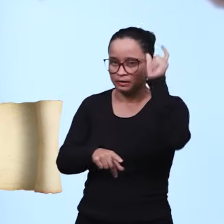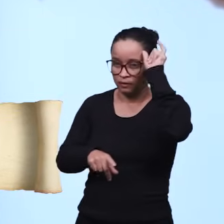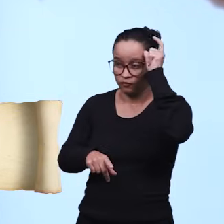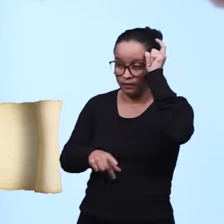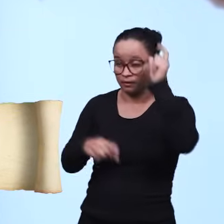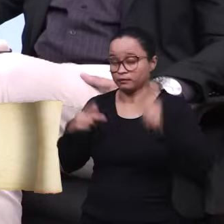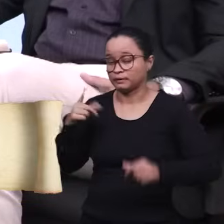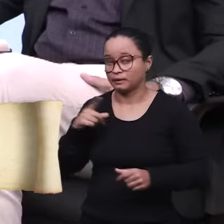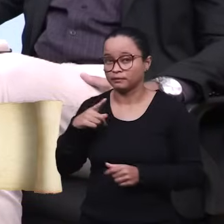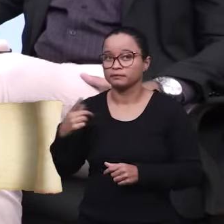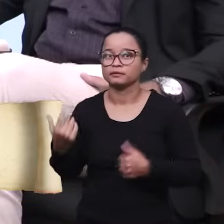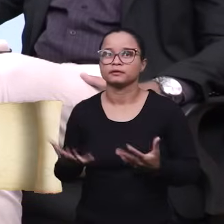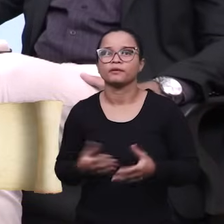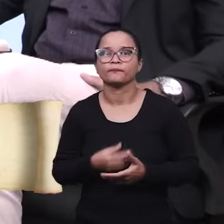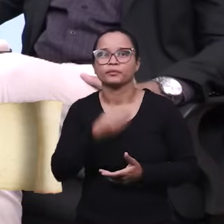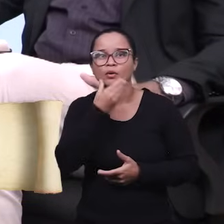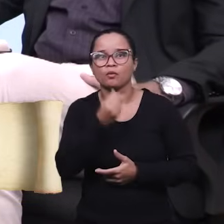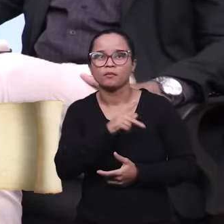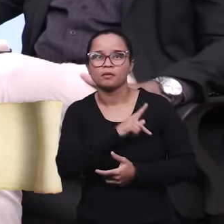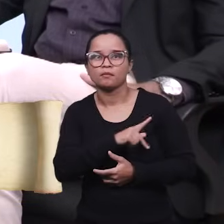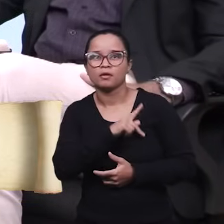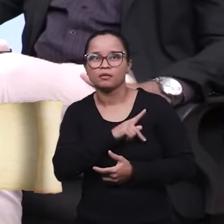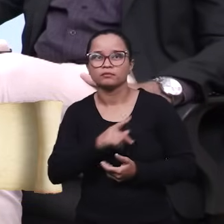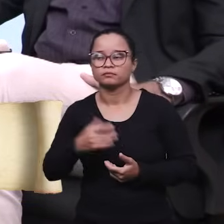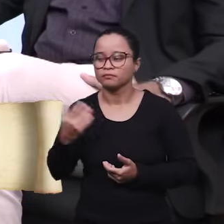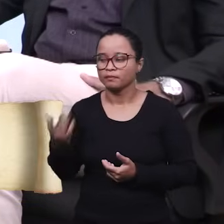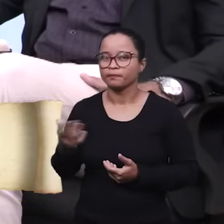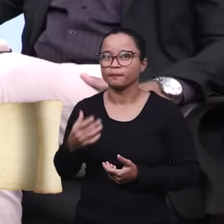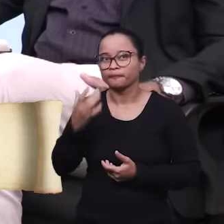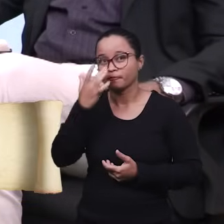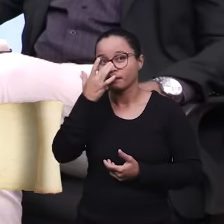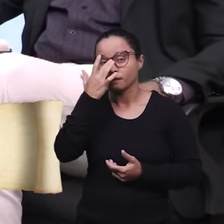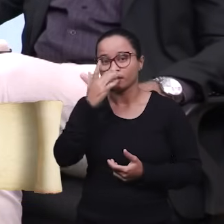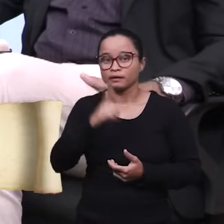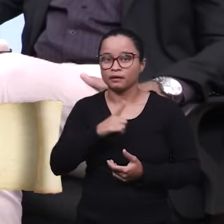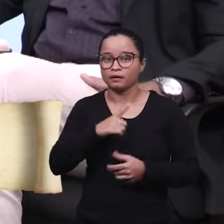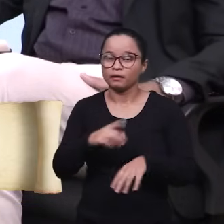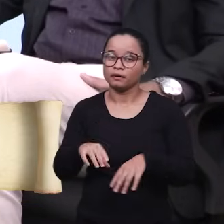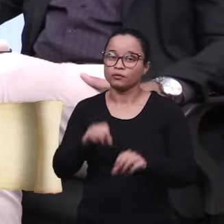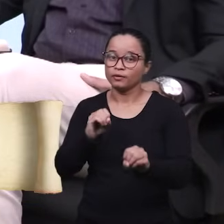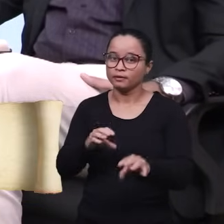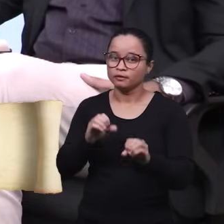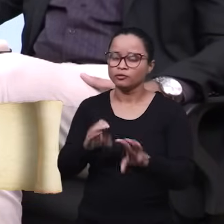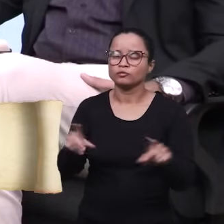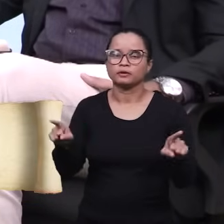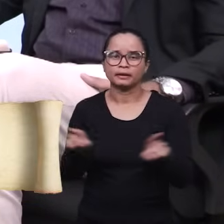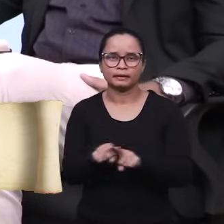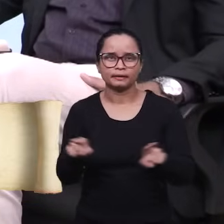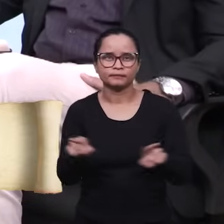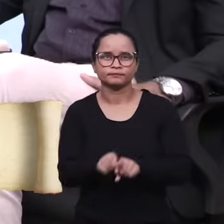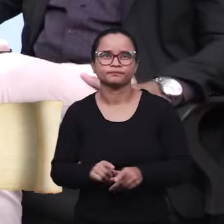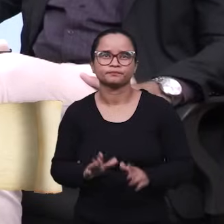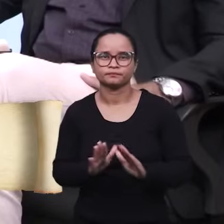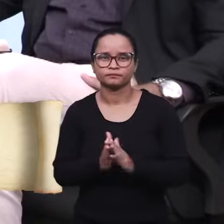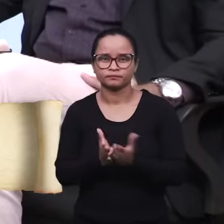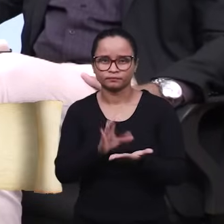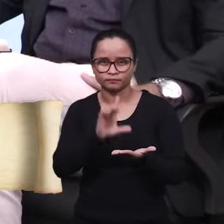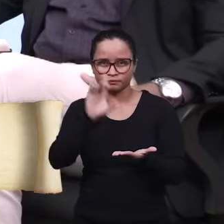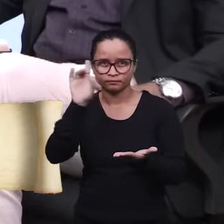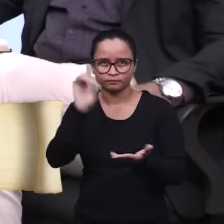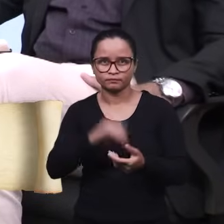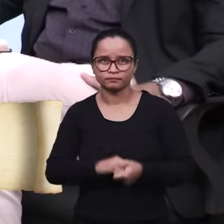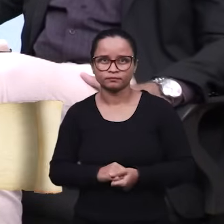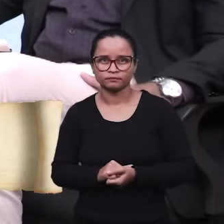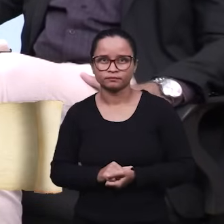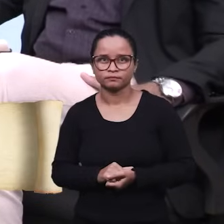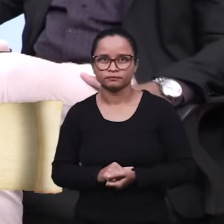Paulo suportou por algum tempo. Aqui tem um ensino também. A palavra diz para não impor as